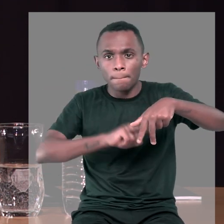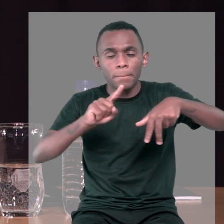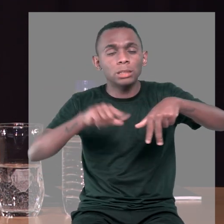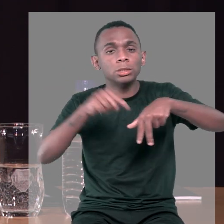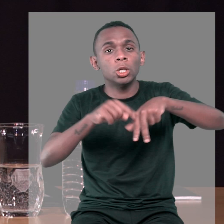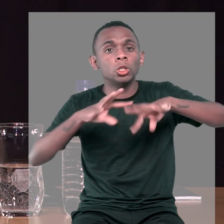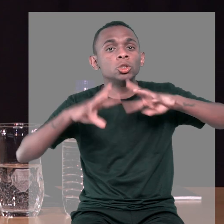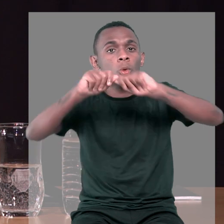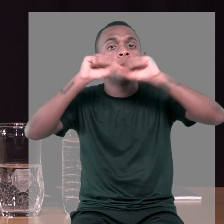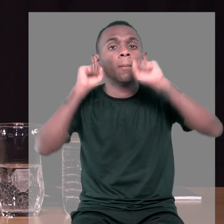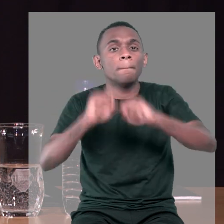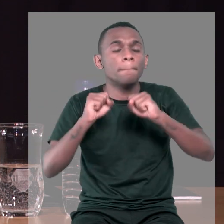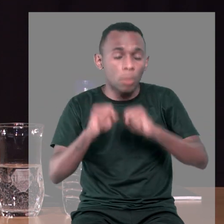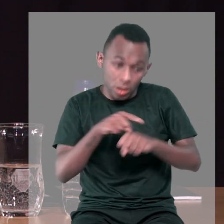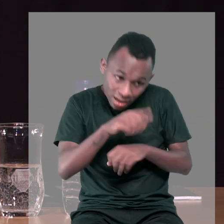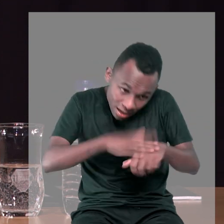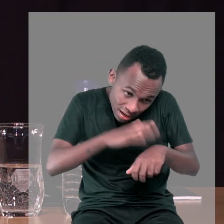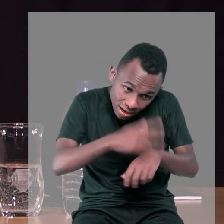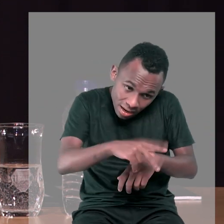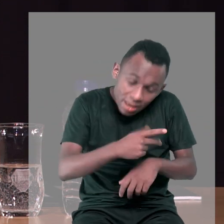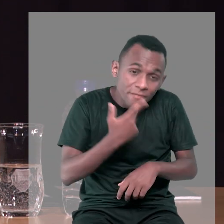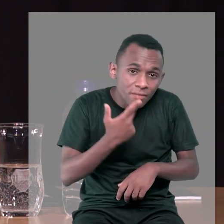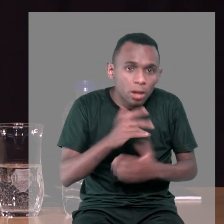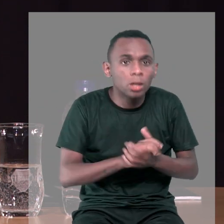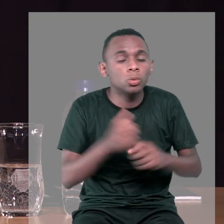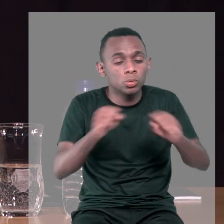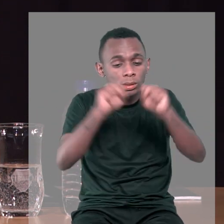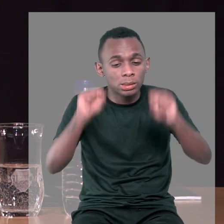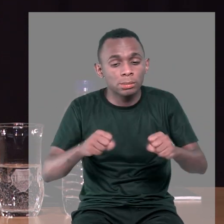estamos mais do que nunca inclinados a acreditar no que quer que seja.